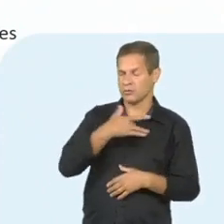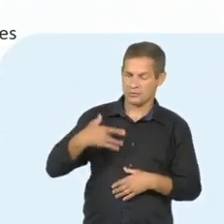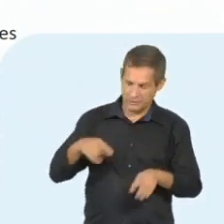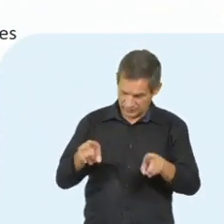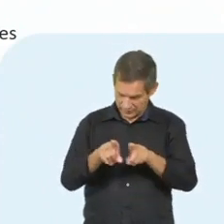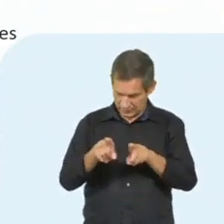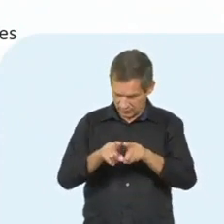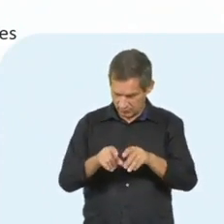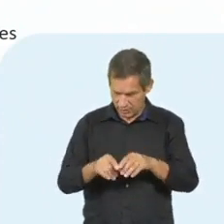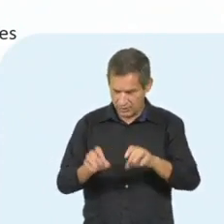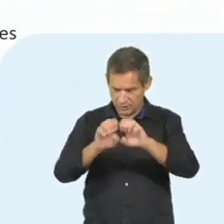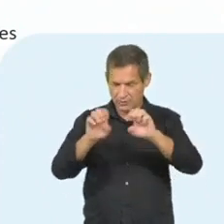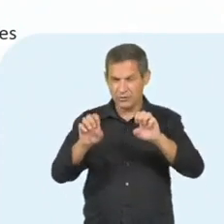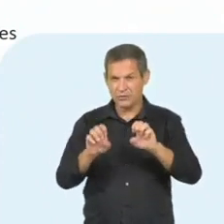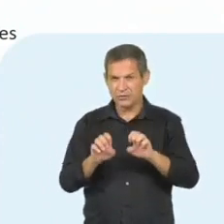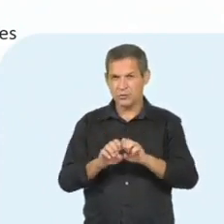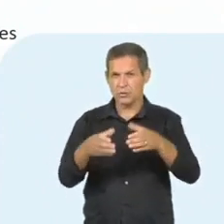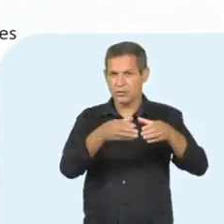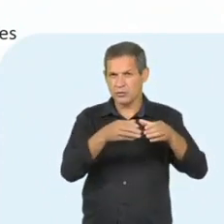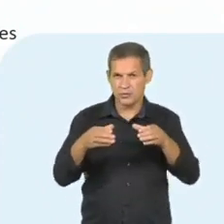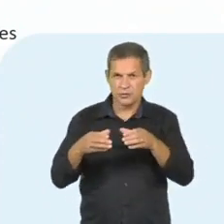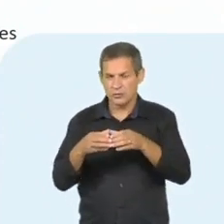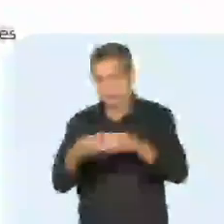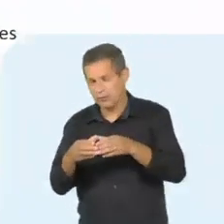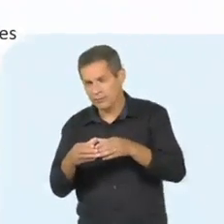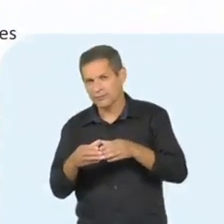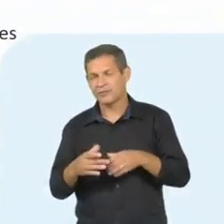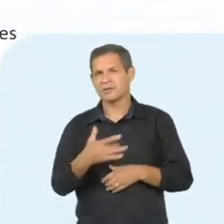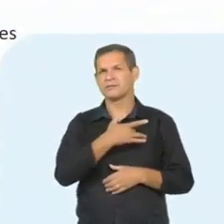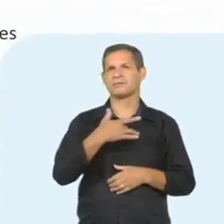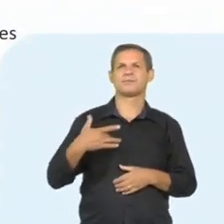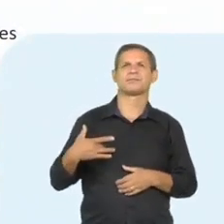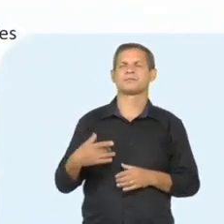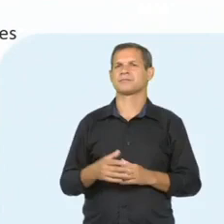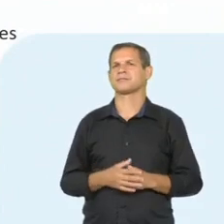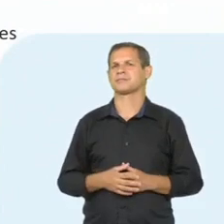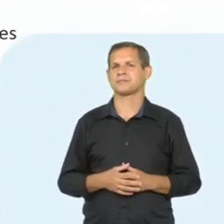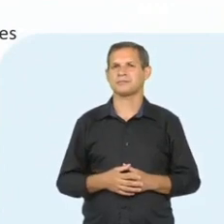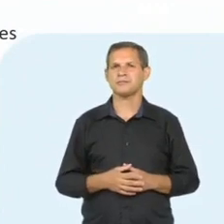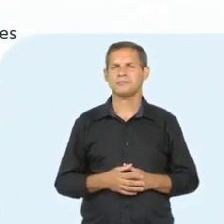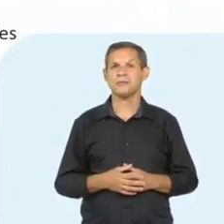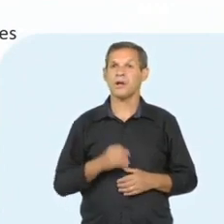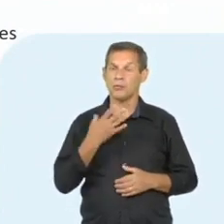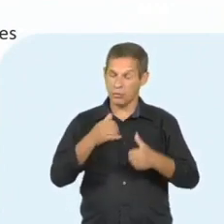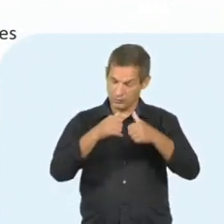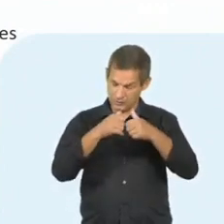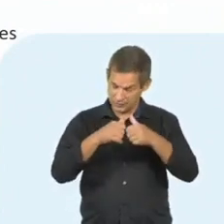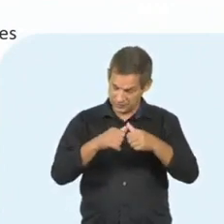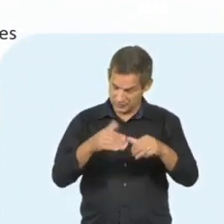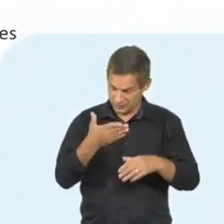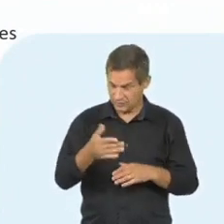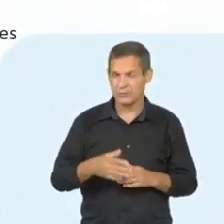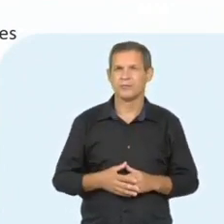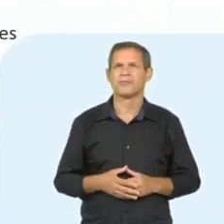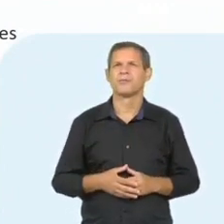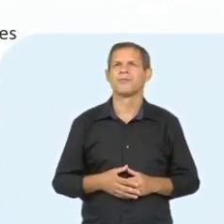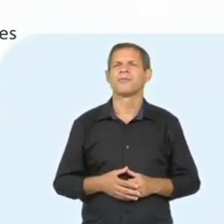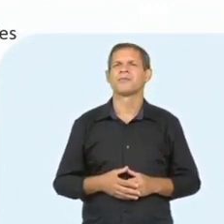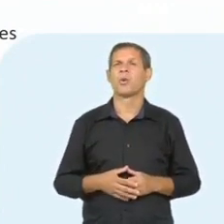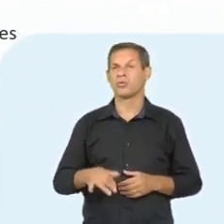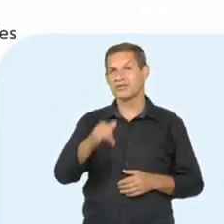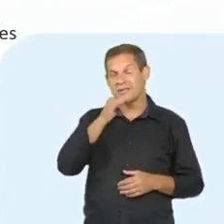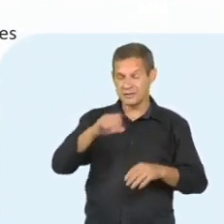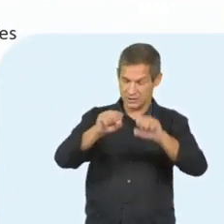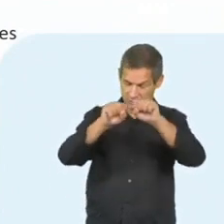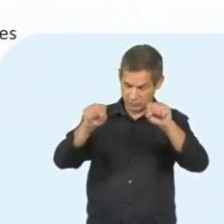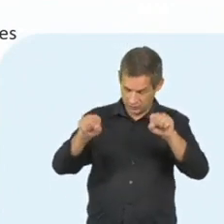e composição das equipes de saúde. Bom, esses são, né, alguns exemplos